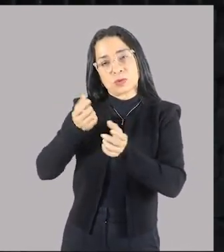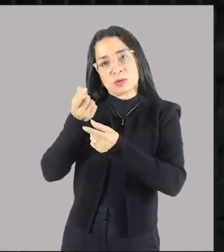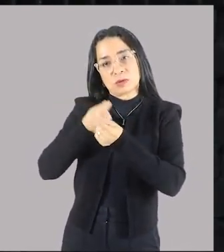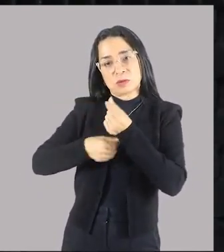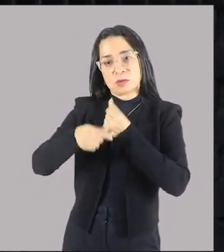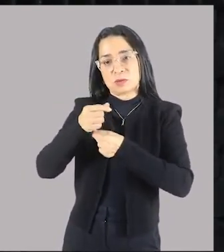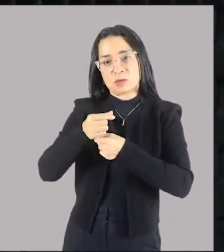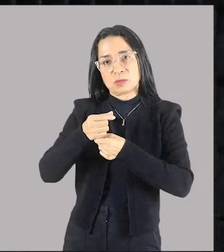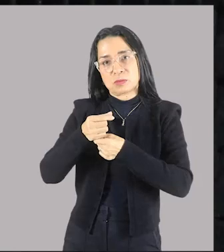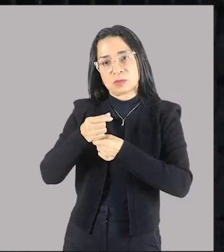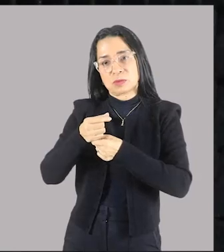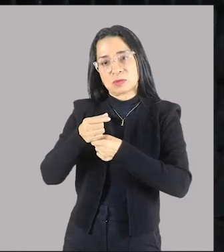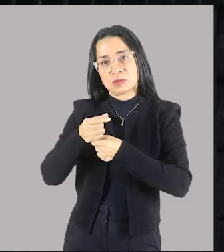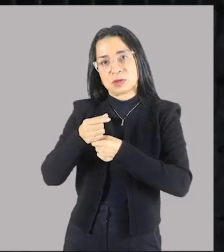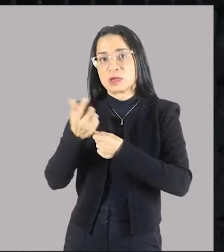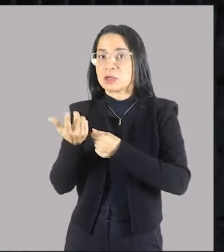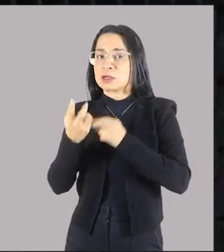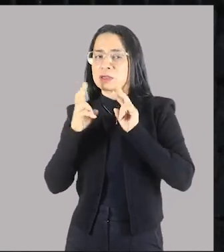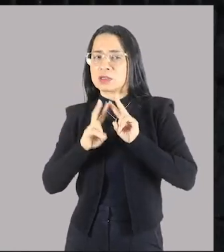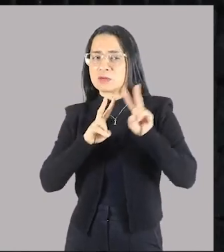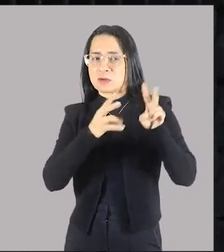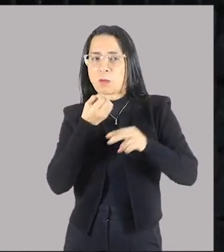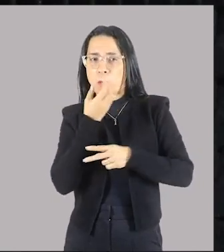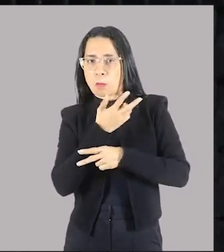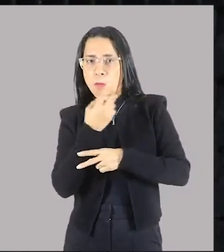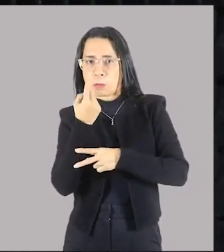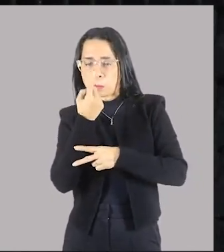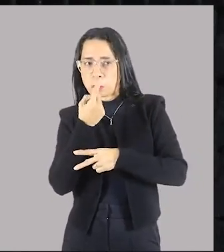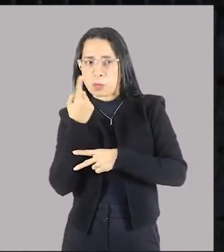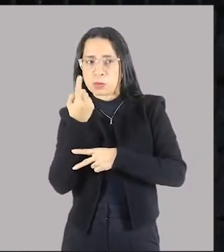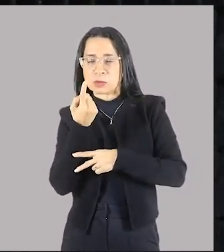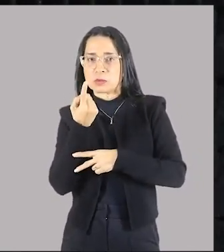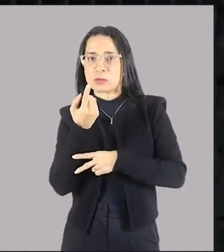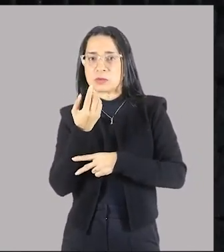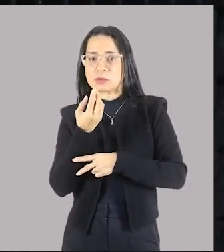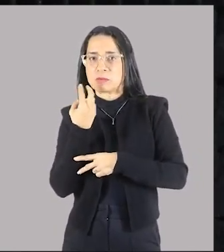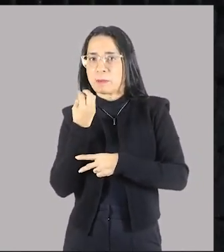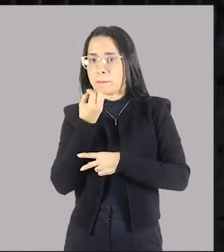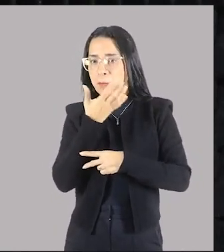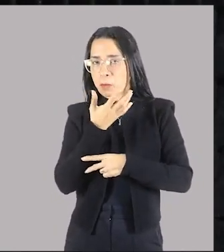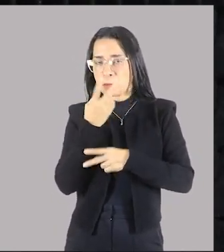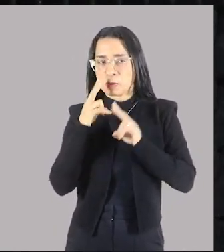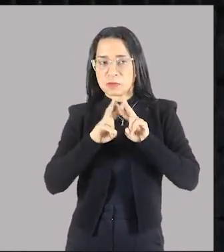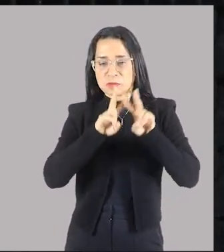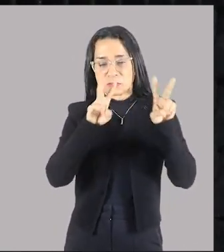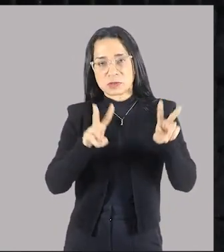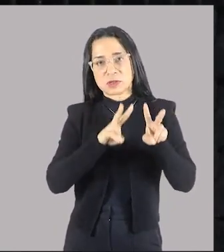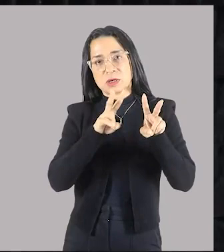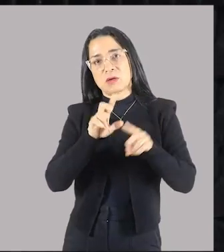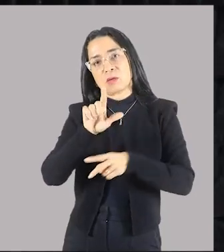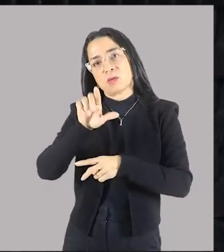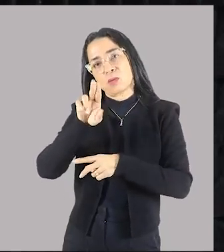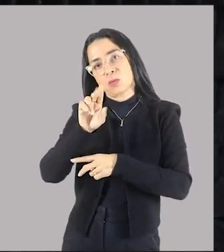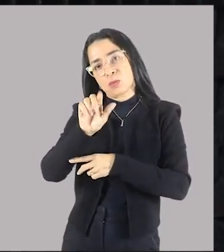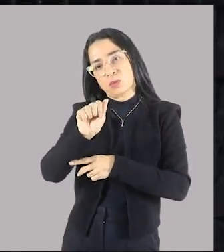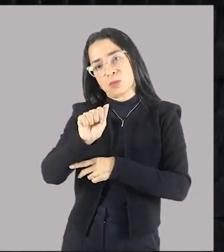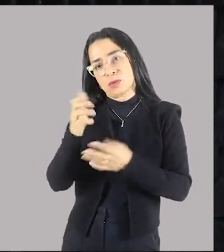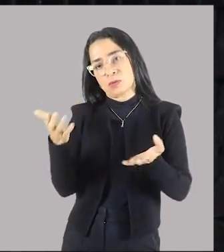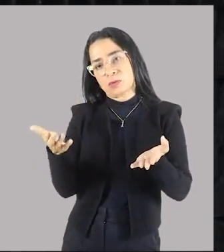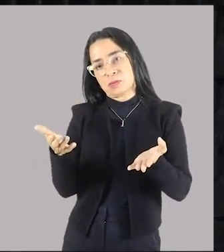outro oponente. Porque essas eleições, inclusive, elas vão para o segundo turno. Ela não vê com bons olhos, por exemplo, a candidatura de